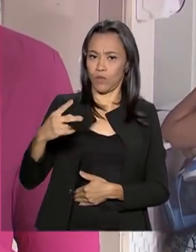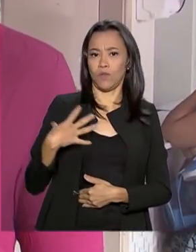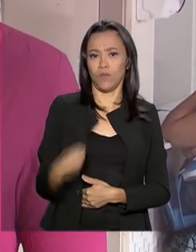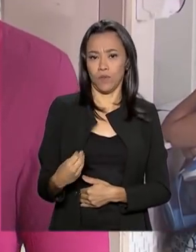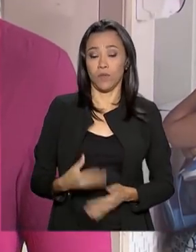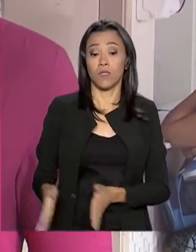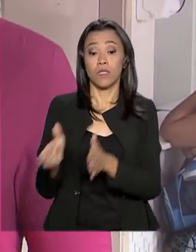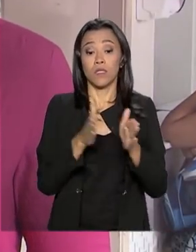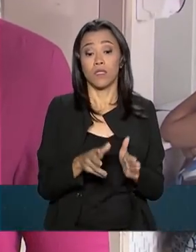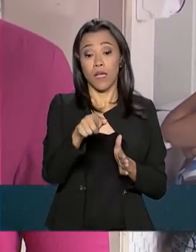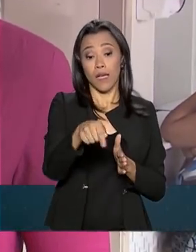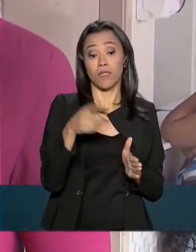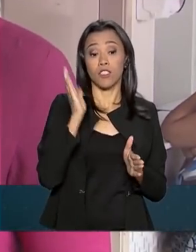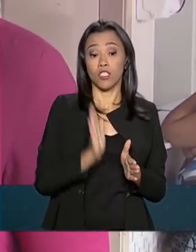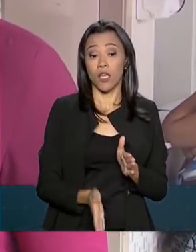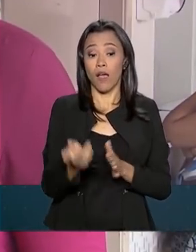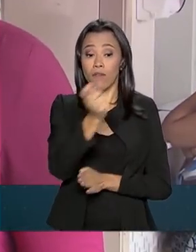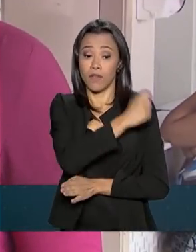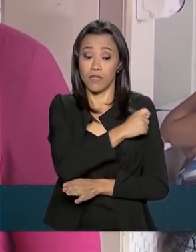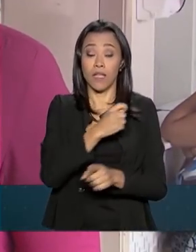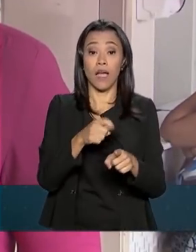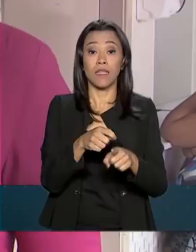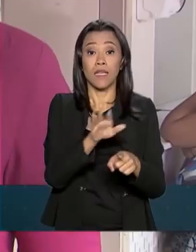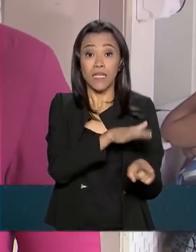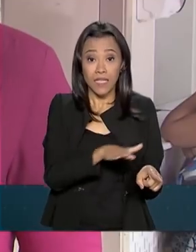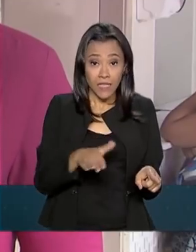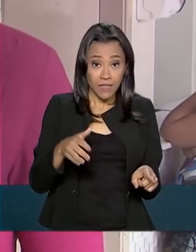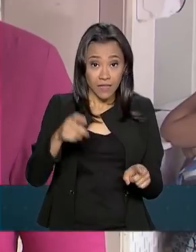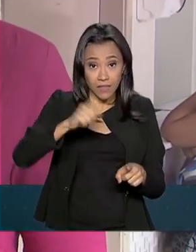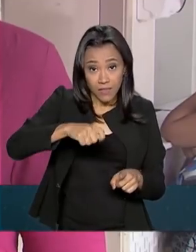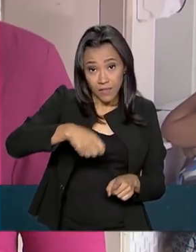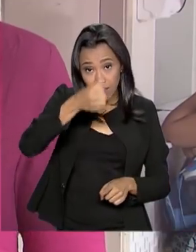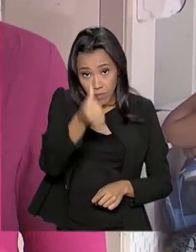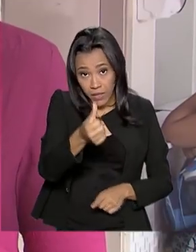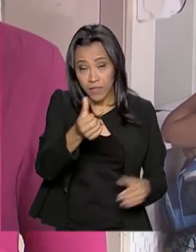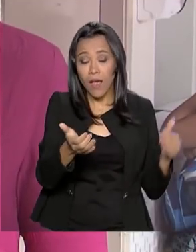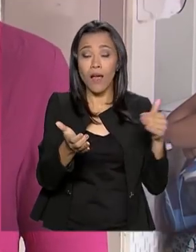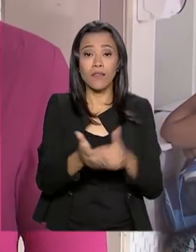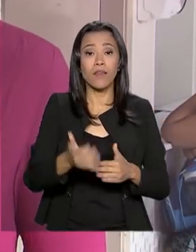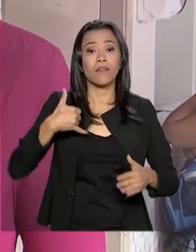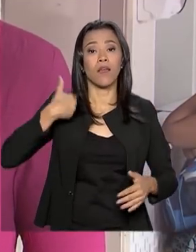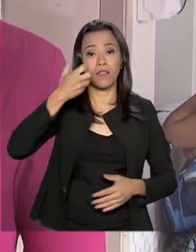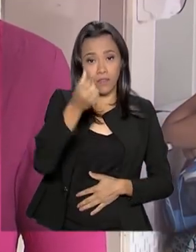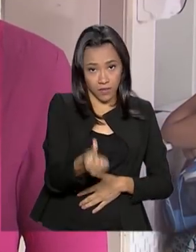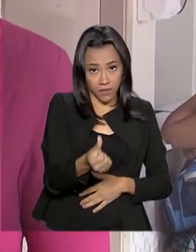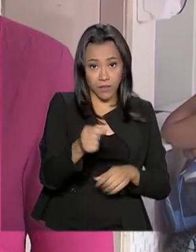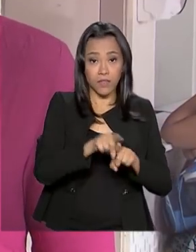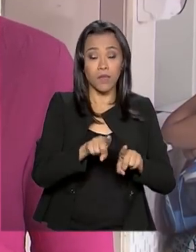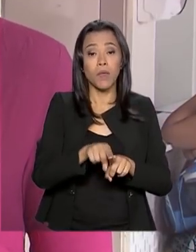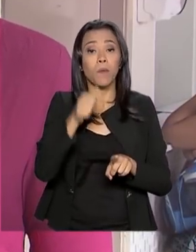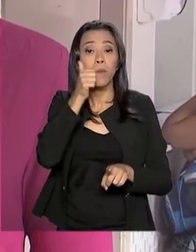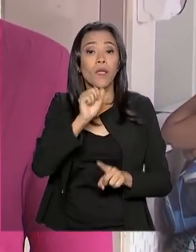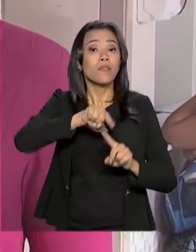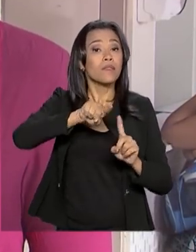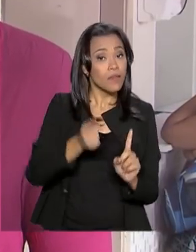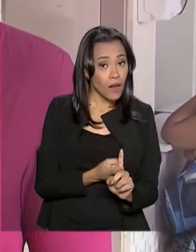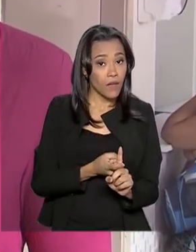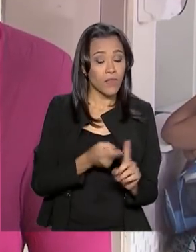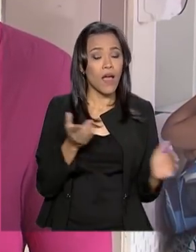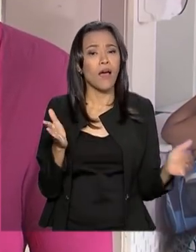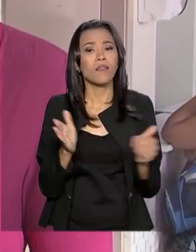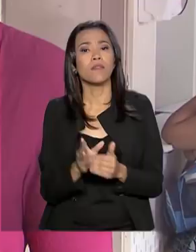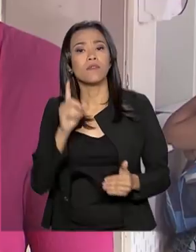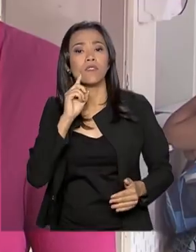da campanha estão sendo vacinadas crianças de 6 meses até 6 anos e gestantes. E a partir do dia 22